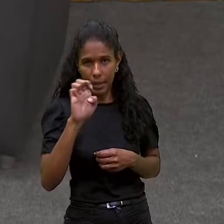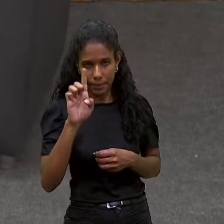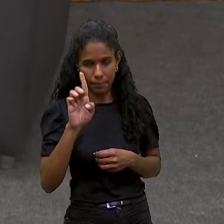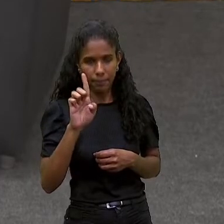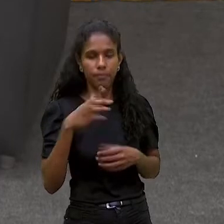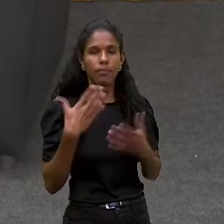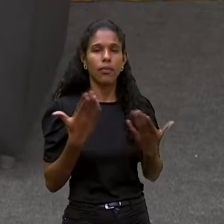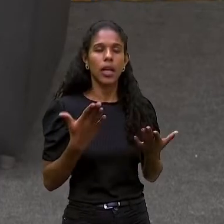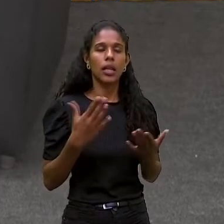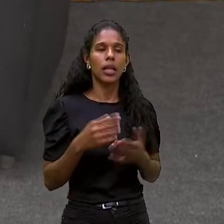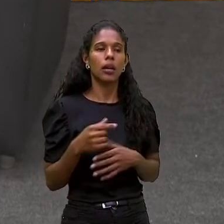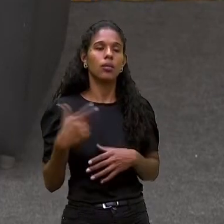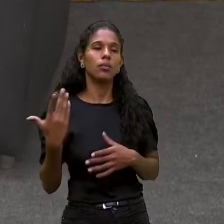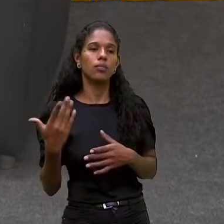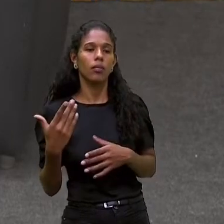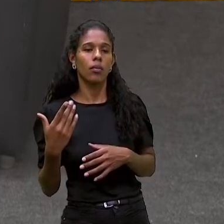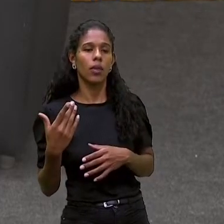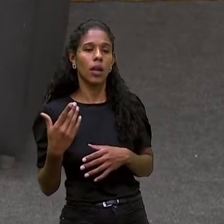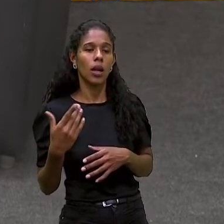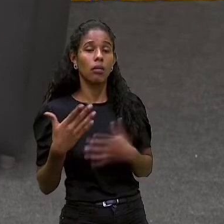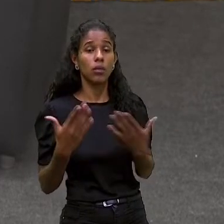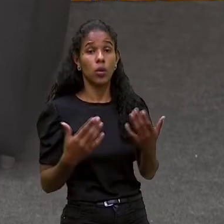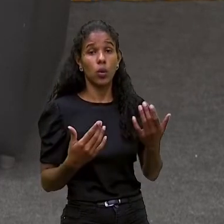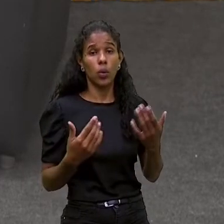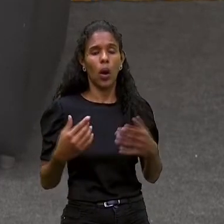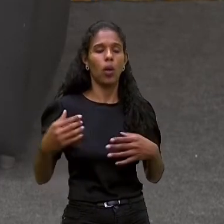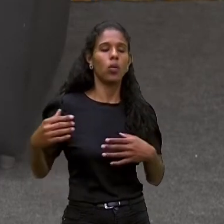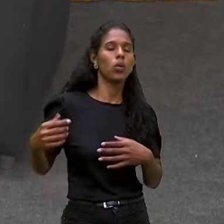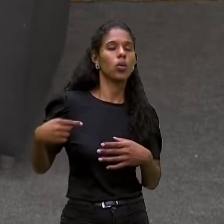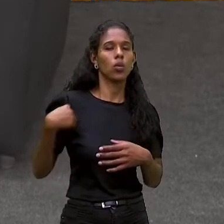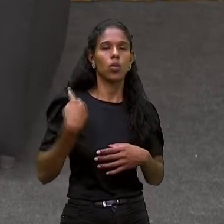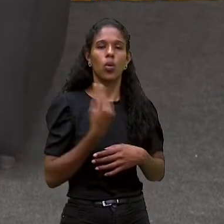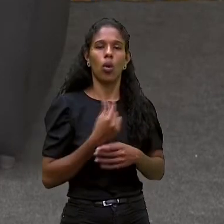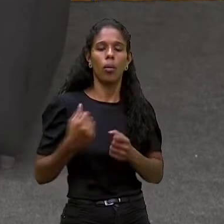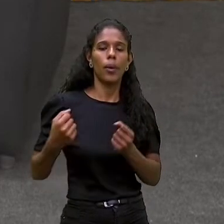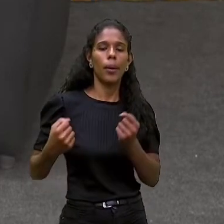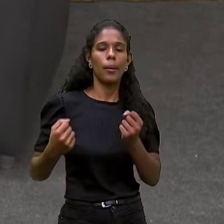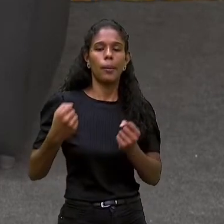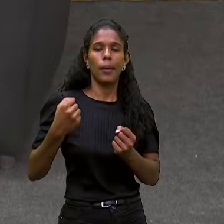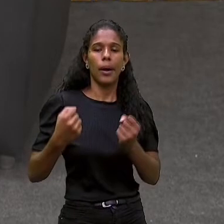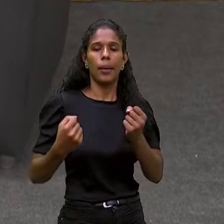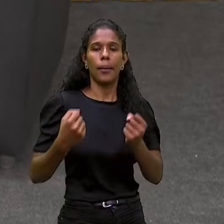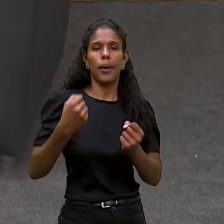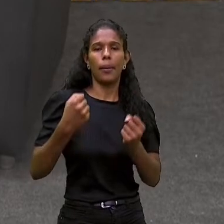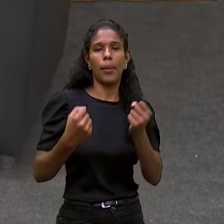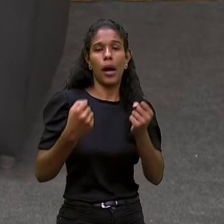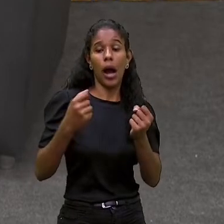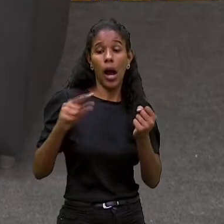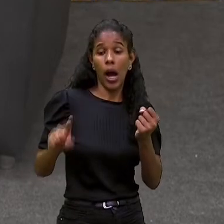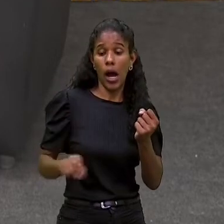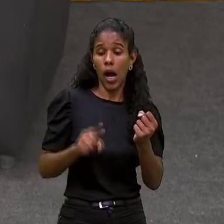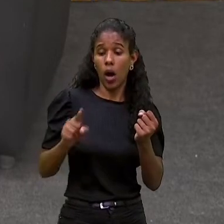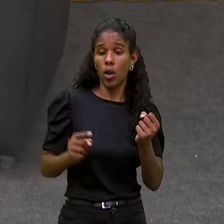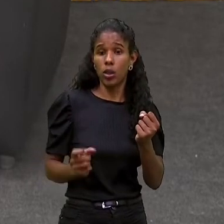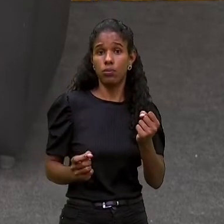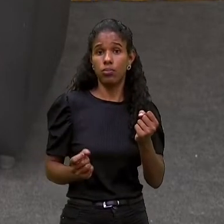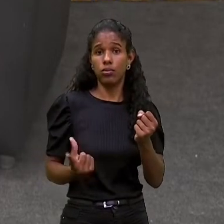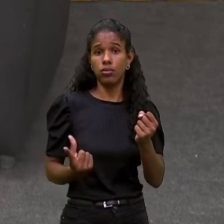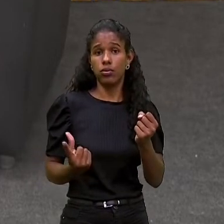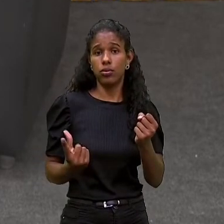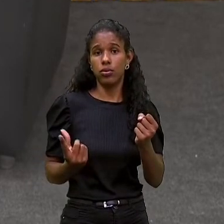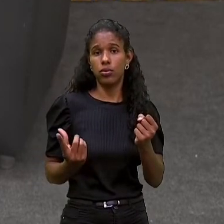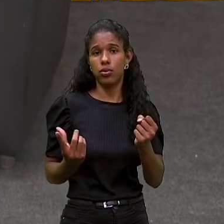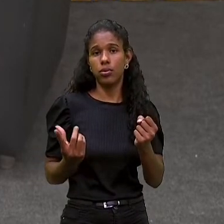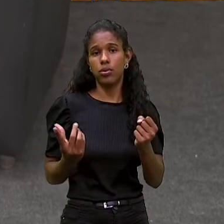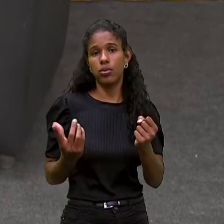por Caratinga, o nosso carro furou o pneu. Eu não percebi, andei um pouquinho mais com ele. Quando eu percebi, parei no posto, parei num